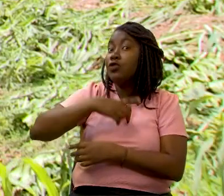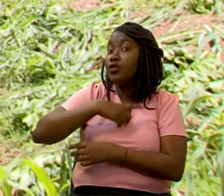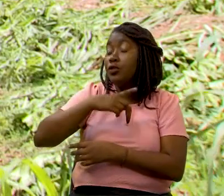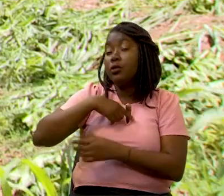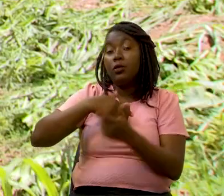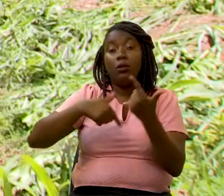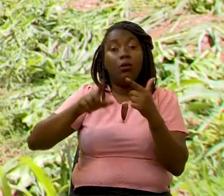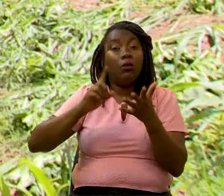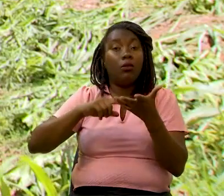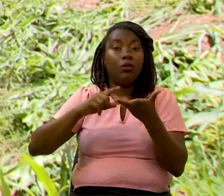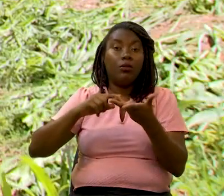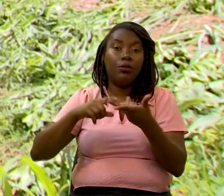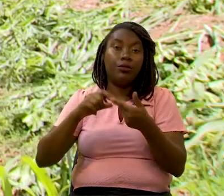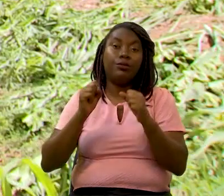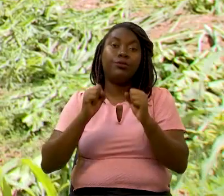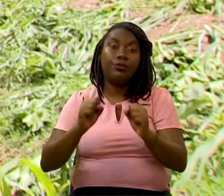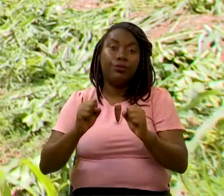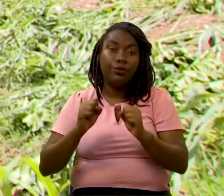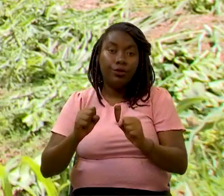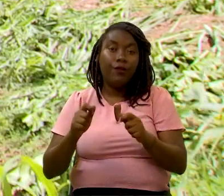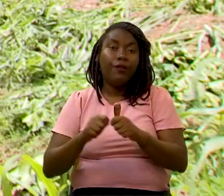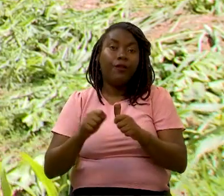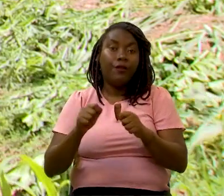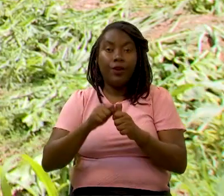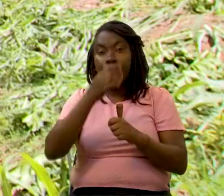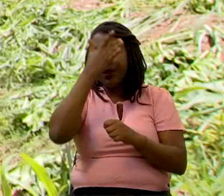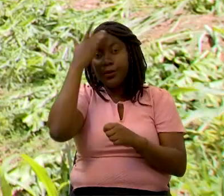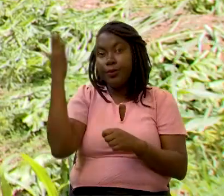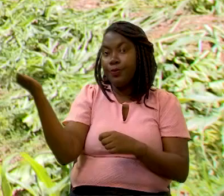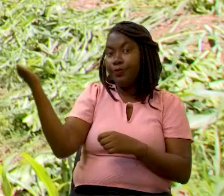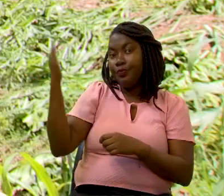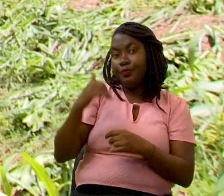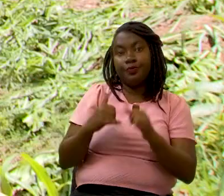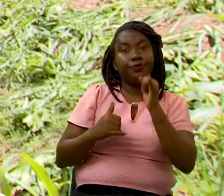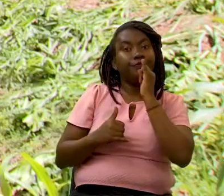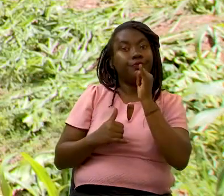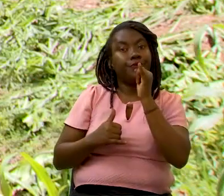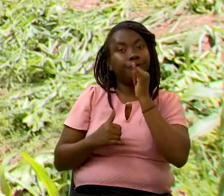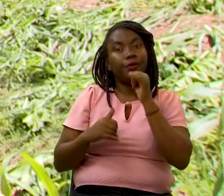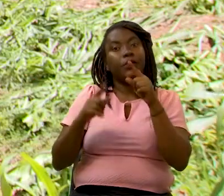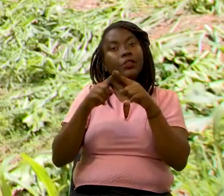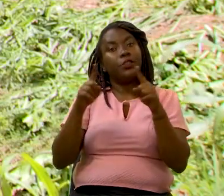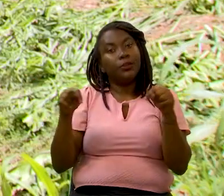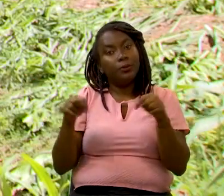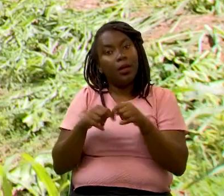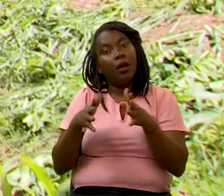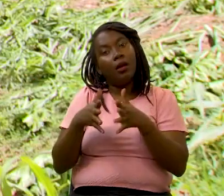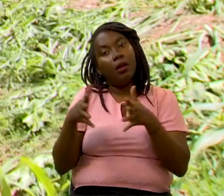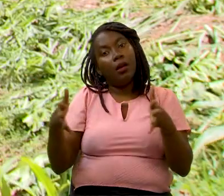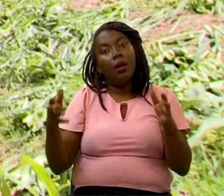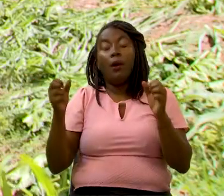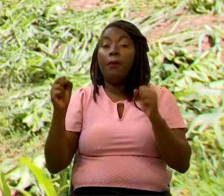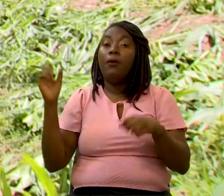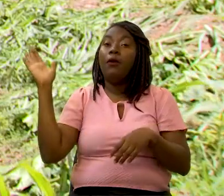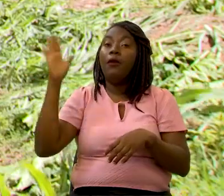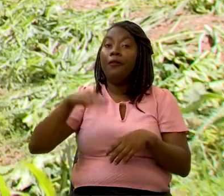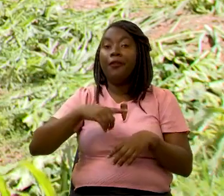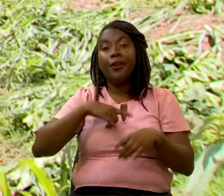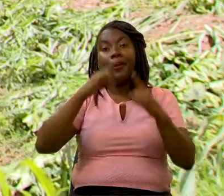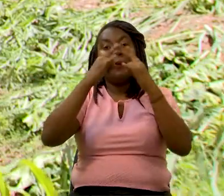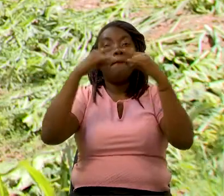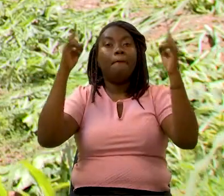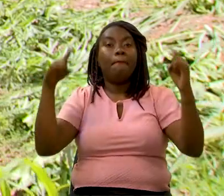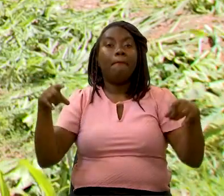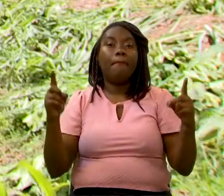frutíferas também e outros elementos que pudessem fazer com que as pessoas viessem para o espaço, como por exemplo, ter um espaço amplo que